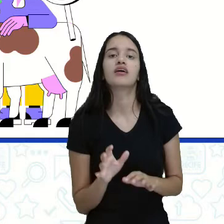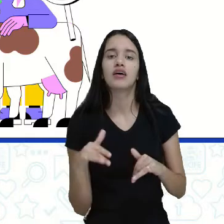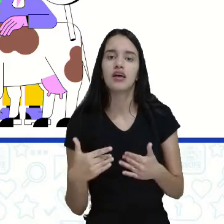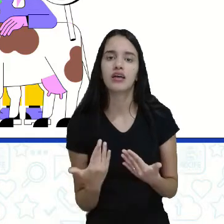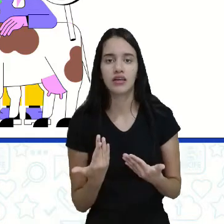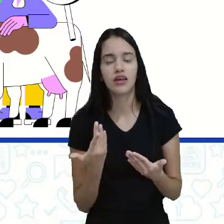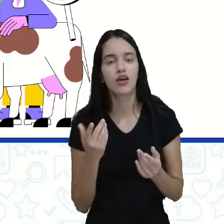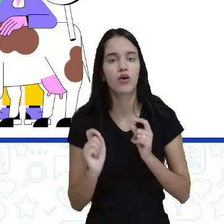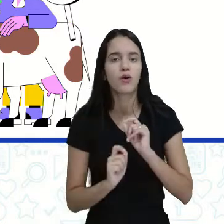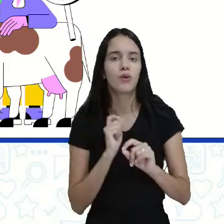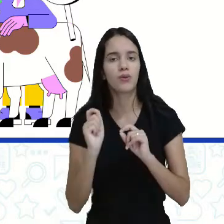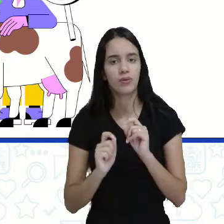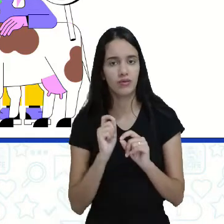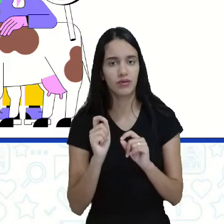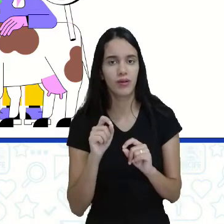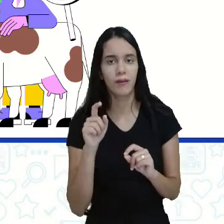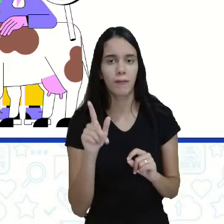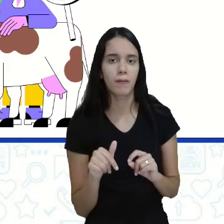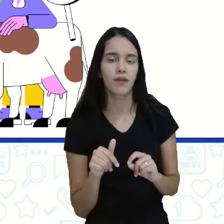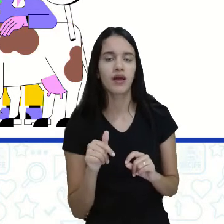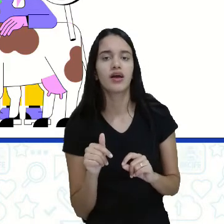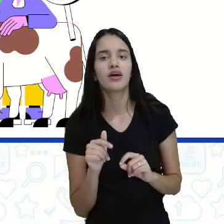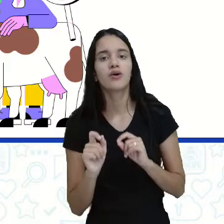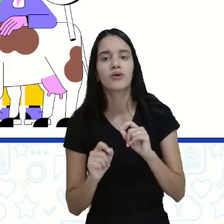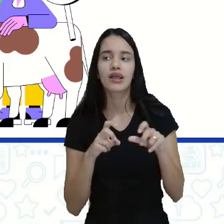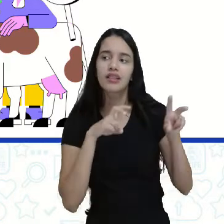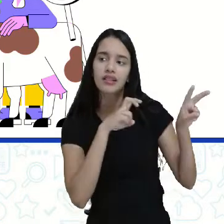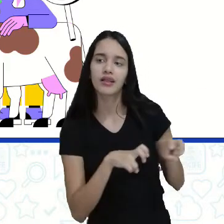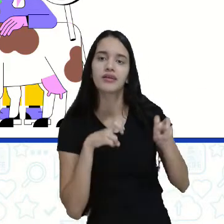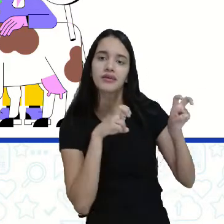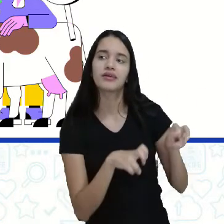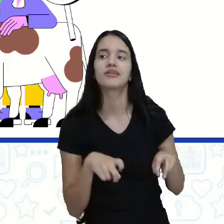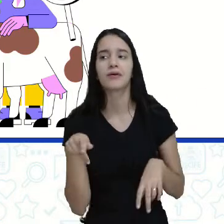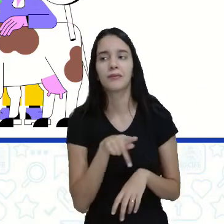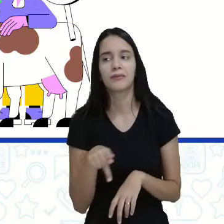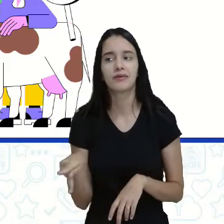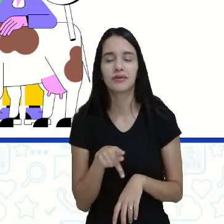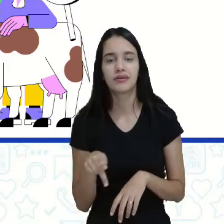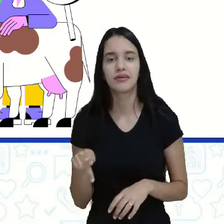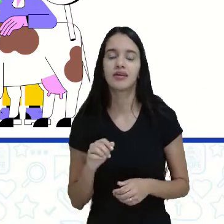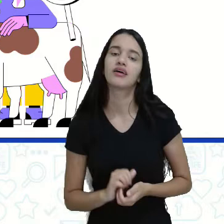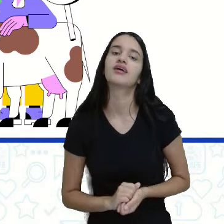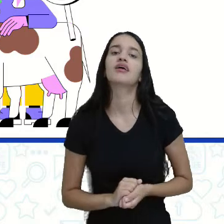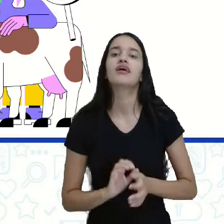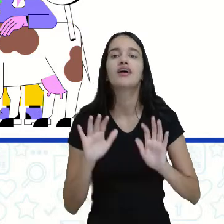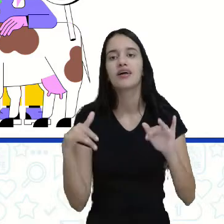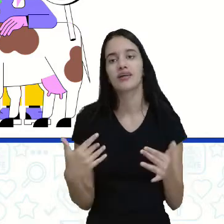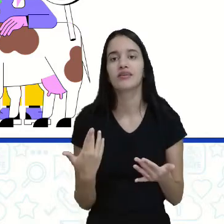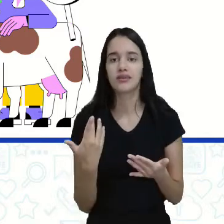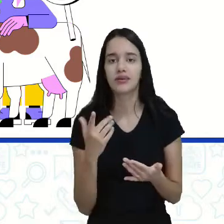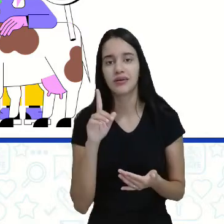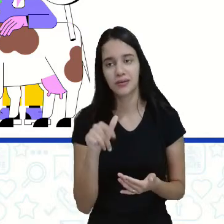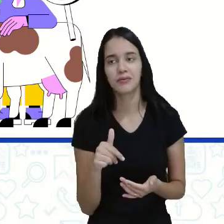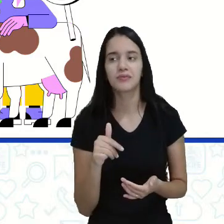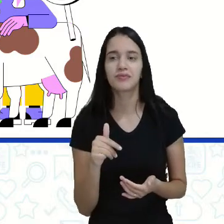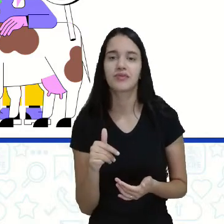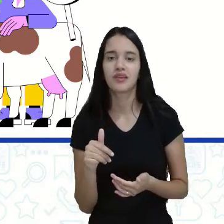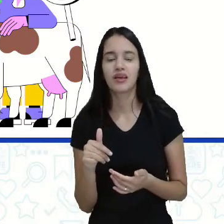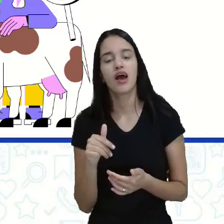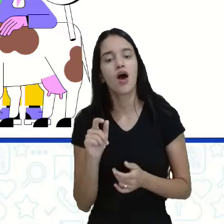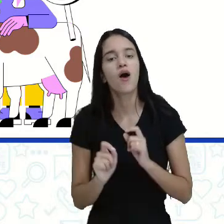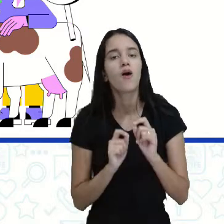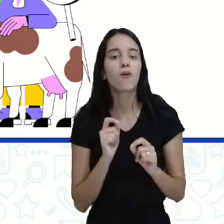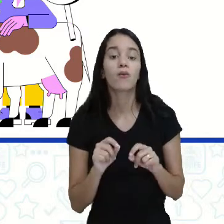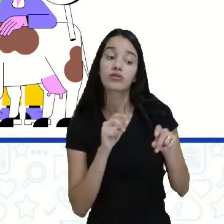aí que entra grande parte da agricultura, não é, professora Isabel? Pois é. Então, na questão aí, Carol,